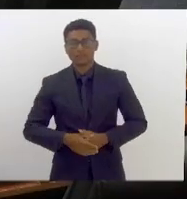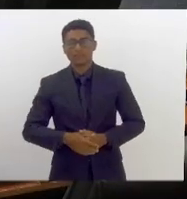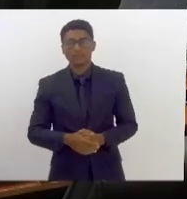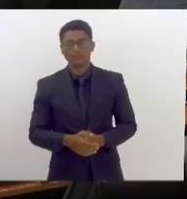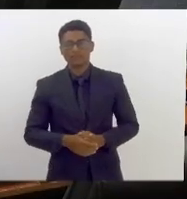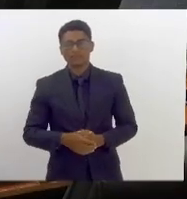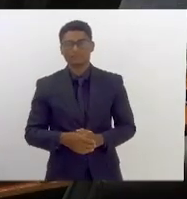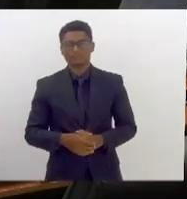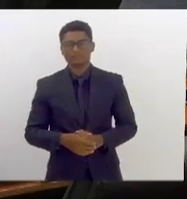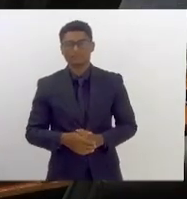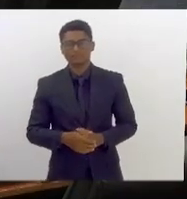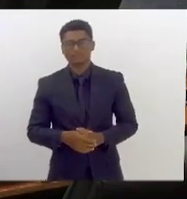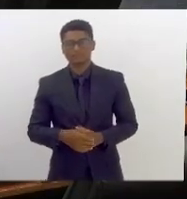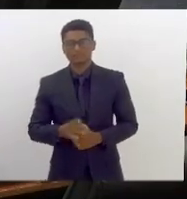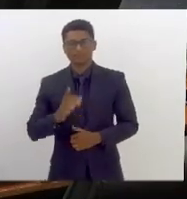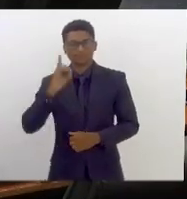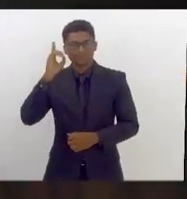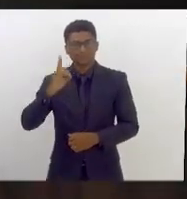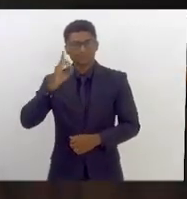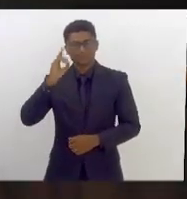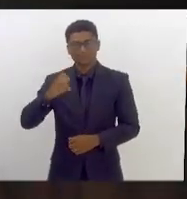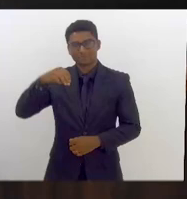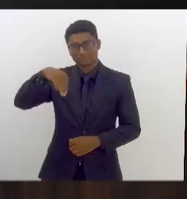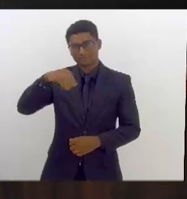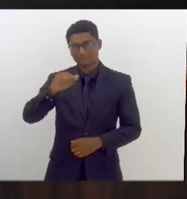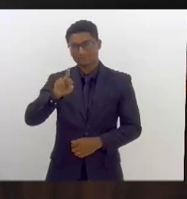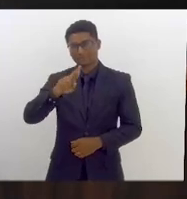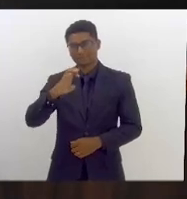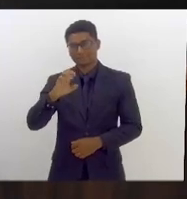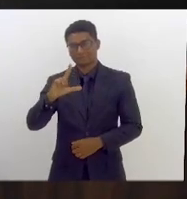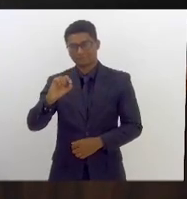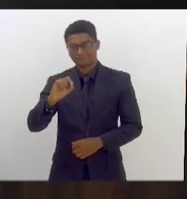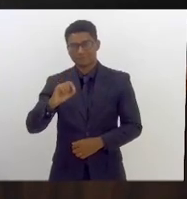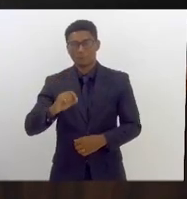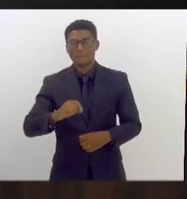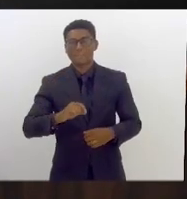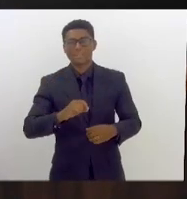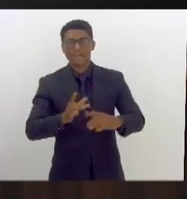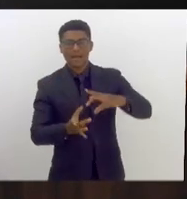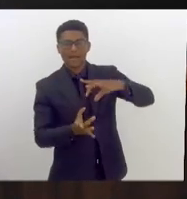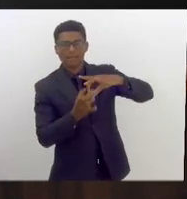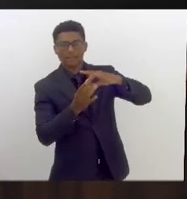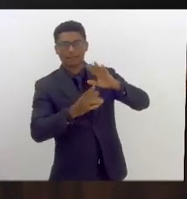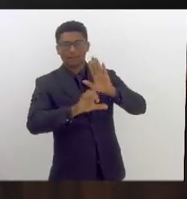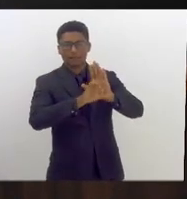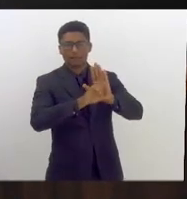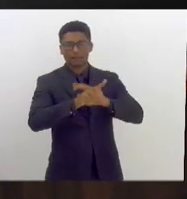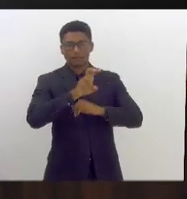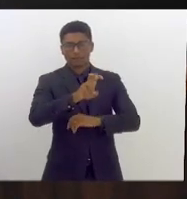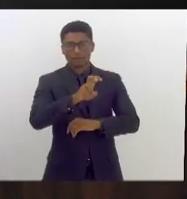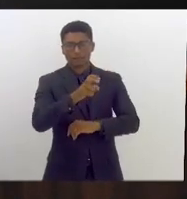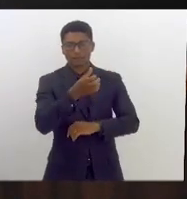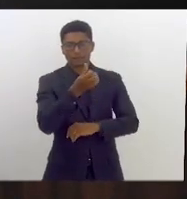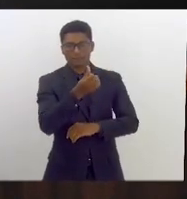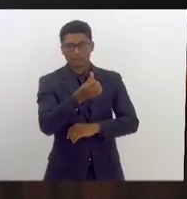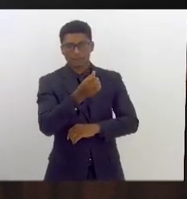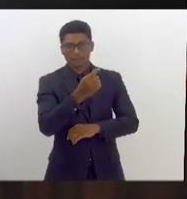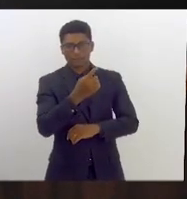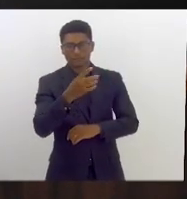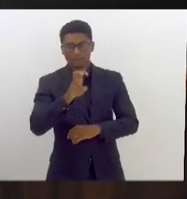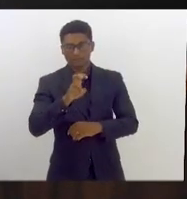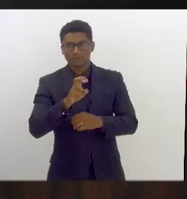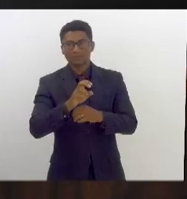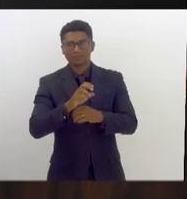De autoria do deputado Marcelo Dino, que altera o anexo de lei 5.645, de janeiro de 2020,